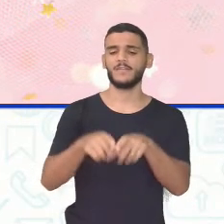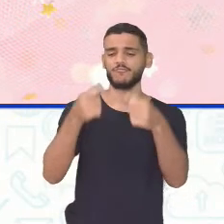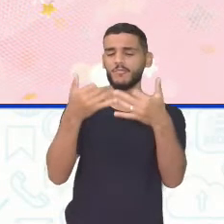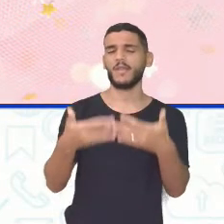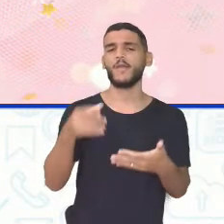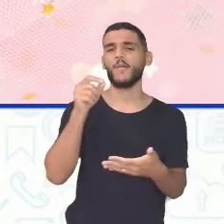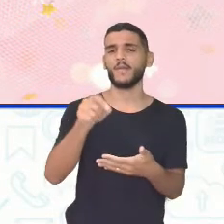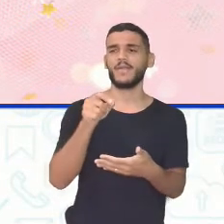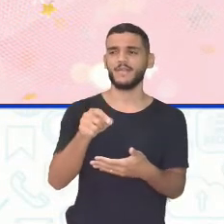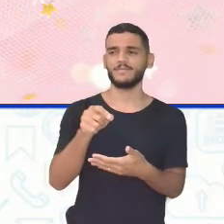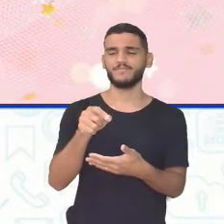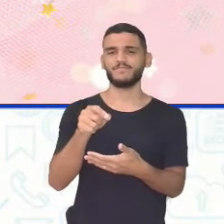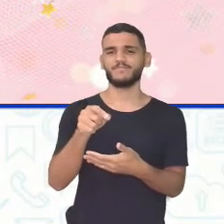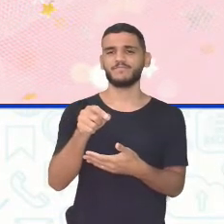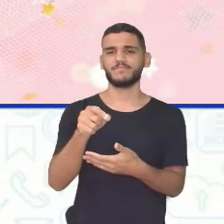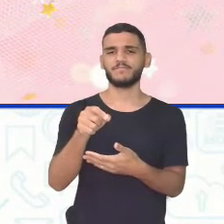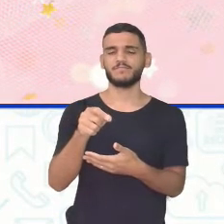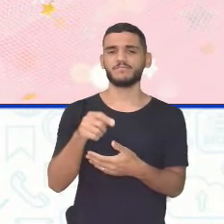ressaltar que